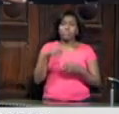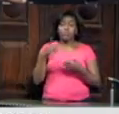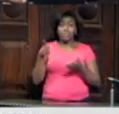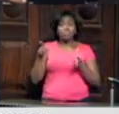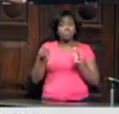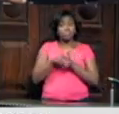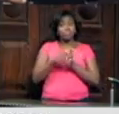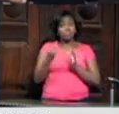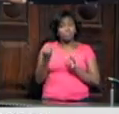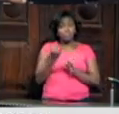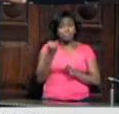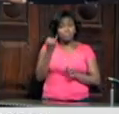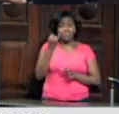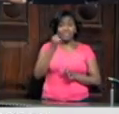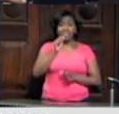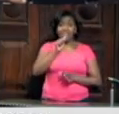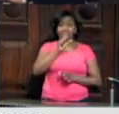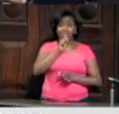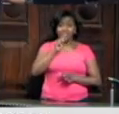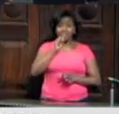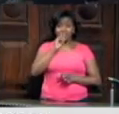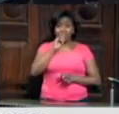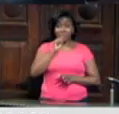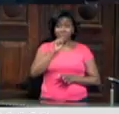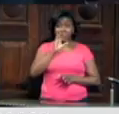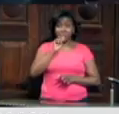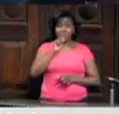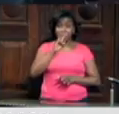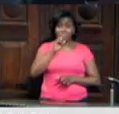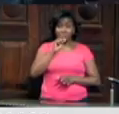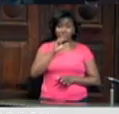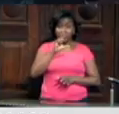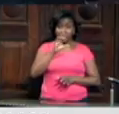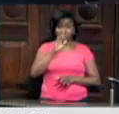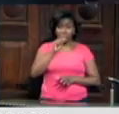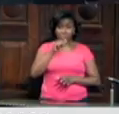acadêmica Dirce de Assis Cavalcante.